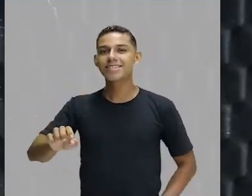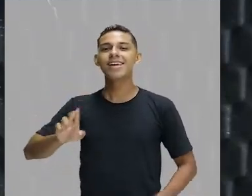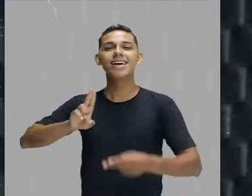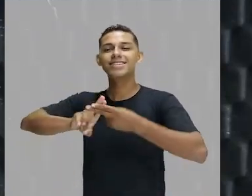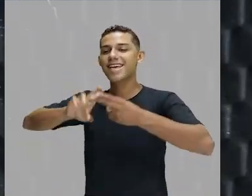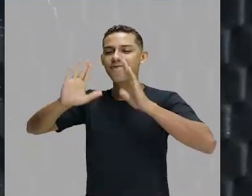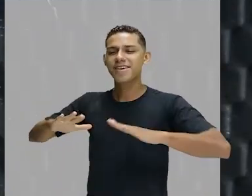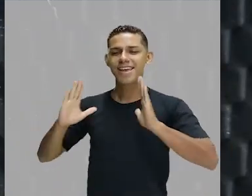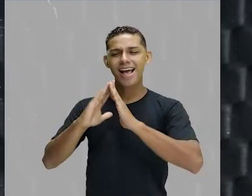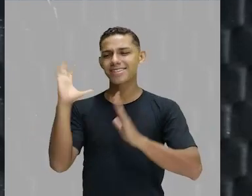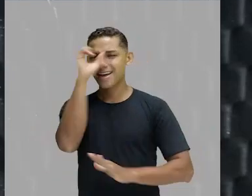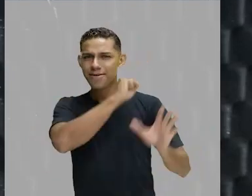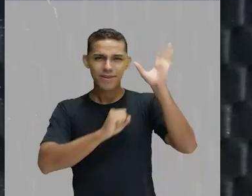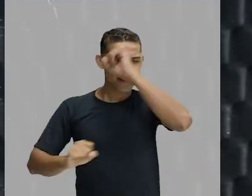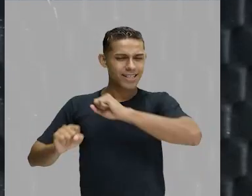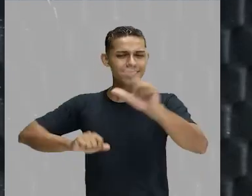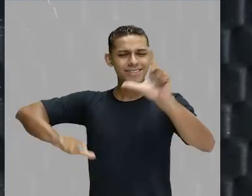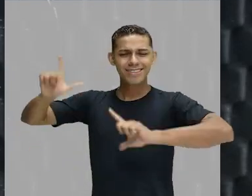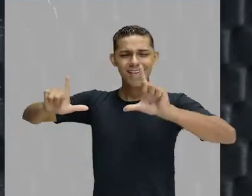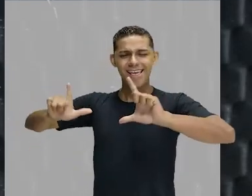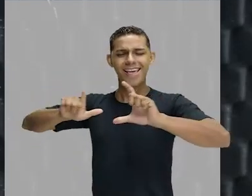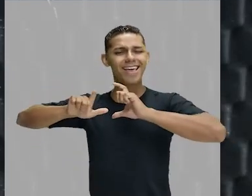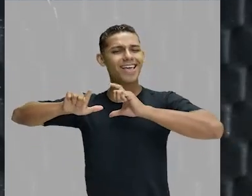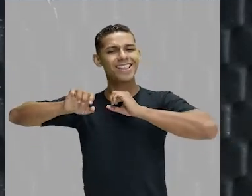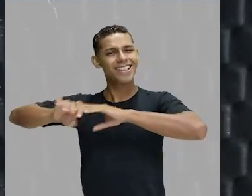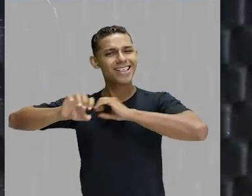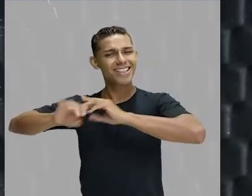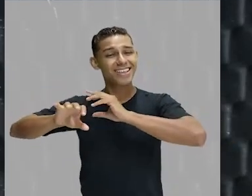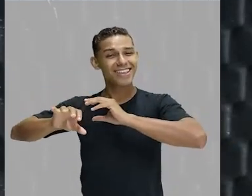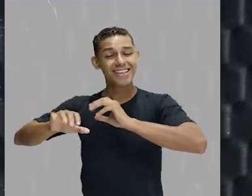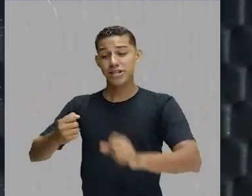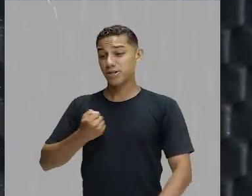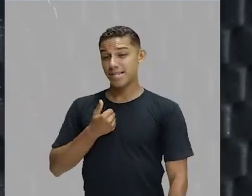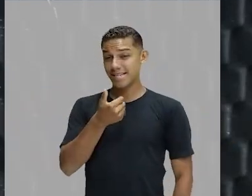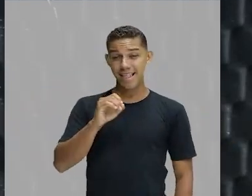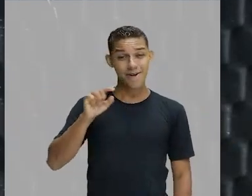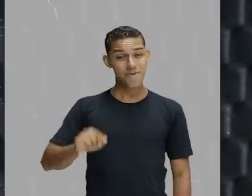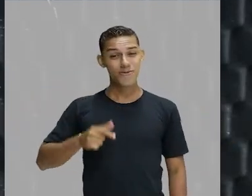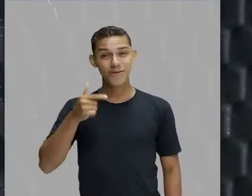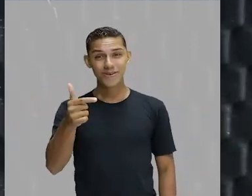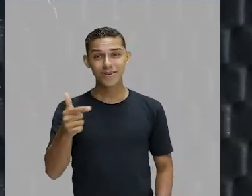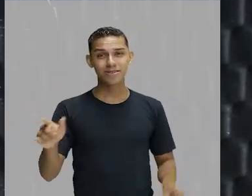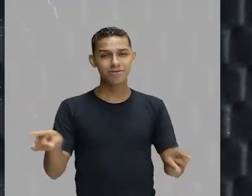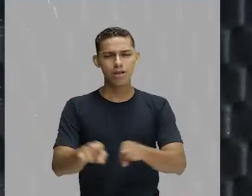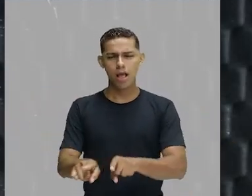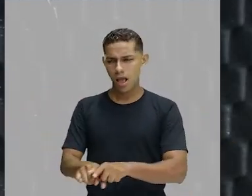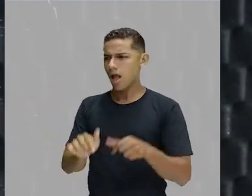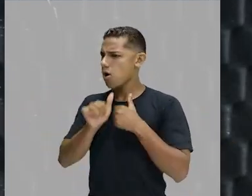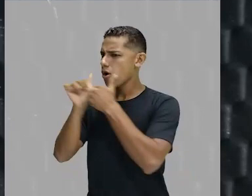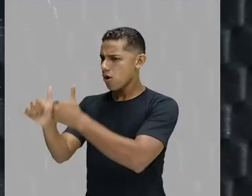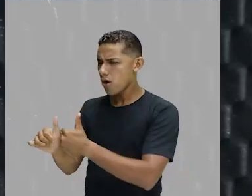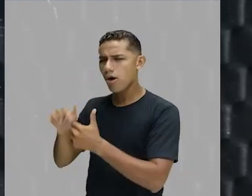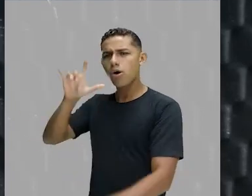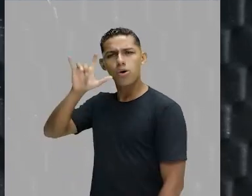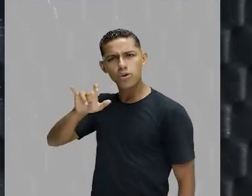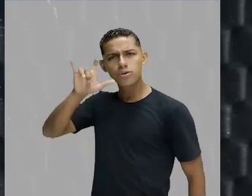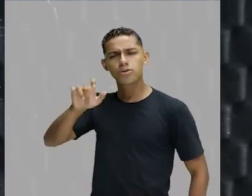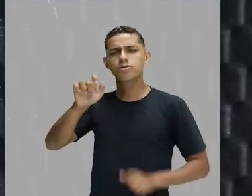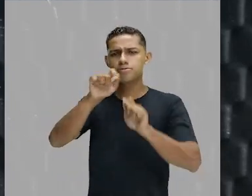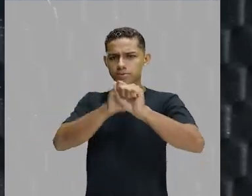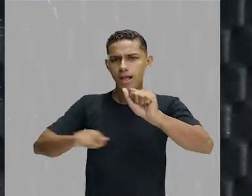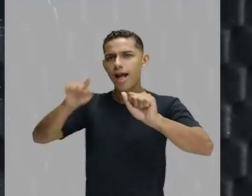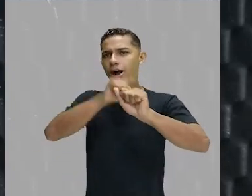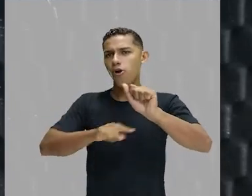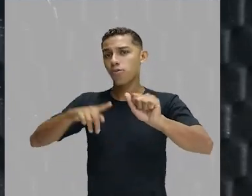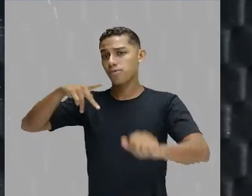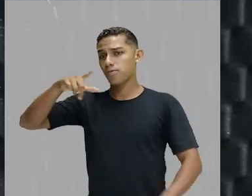canal 10.2 aqui na TV Educação. Pois é, siga a gente lá no Instagram, @plataforma Gonçalves Dias, e